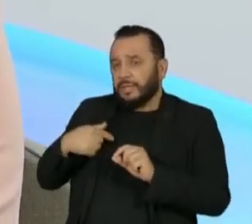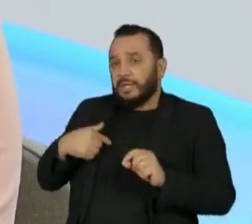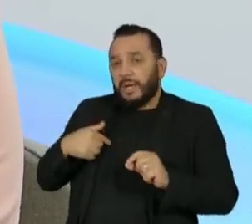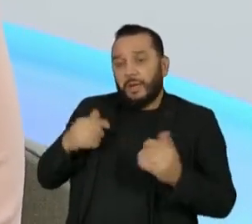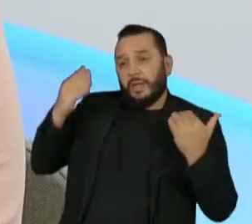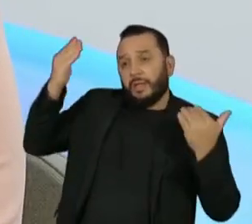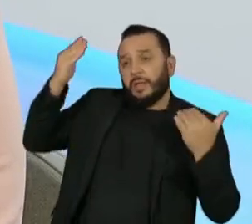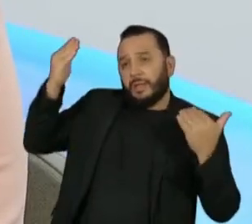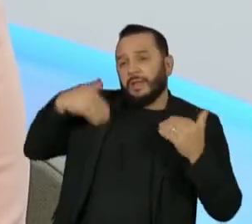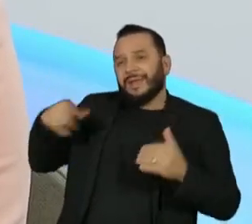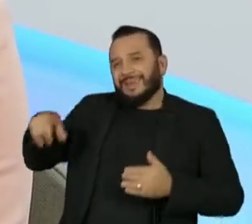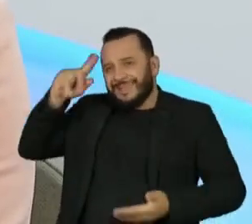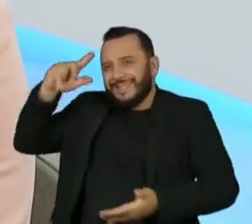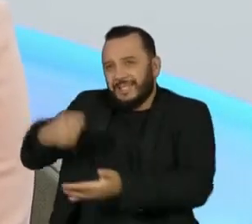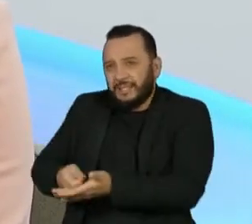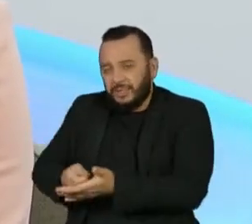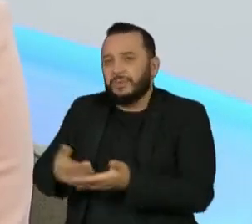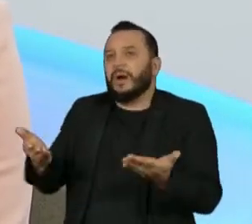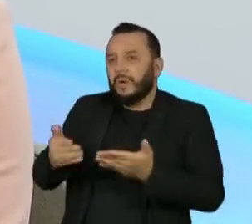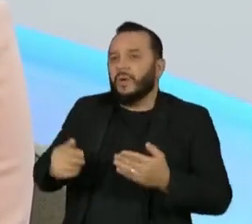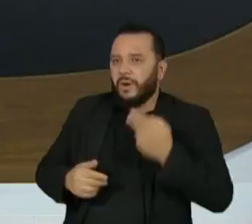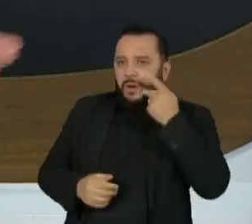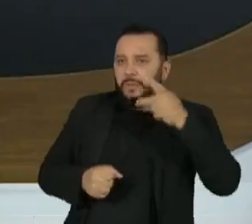suscitadas por mim, então, e agora, mais recentemente, pelo Procurador-Geral. Perfeito.